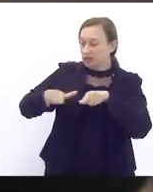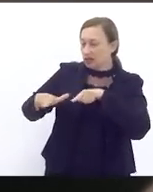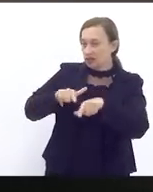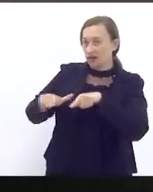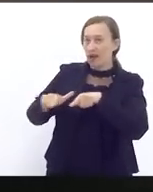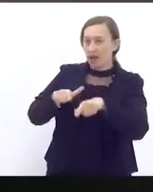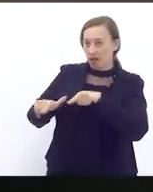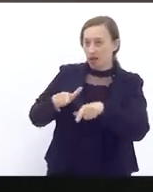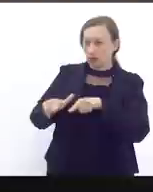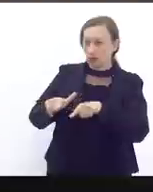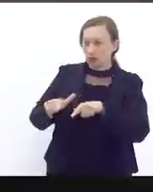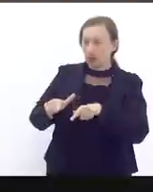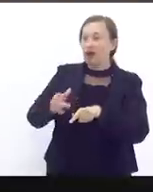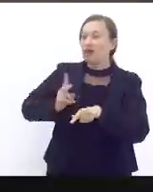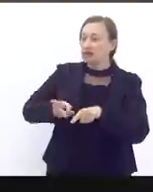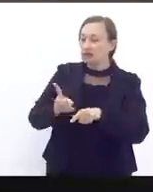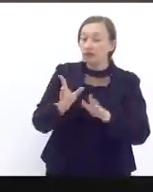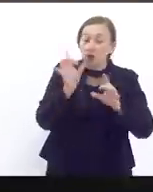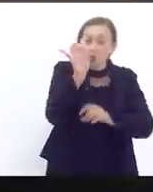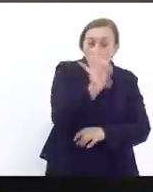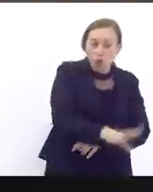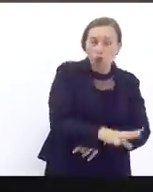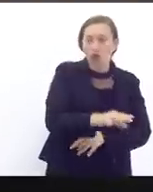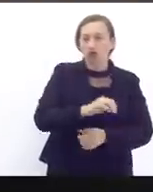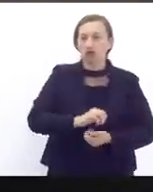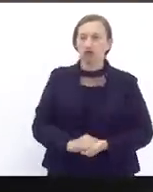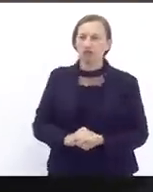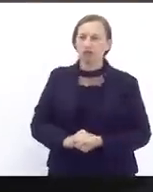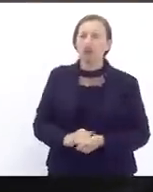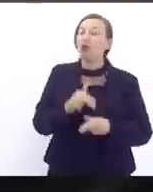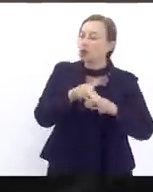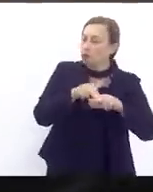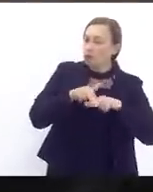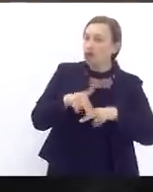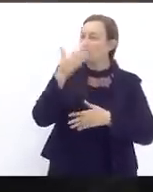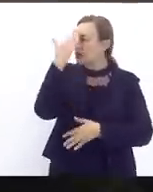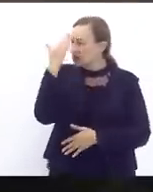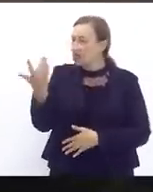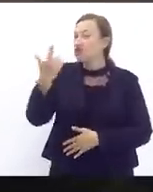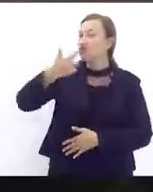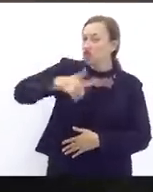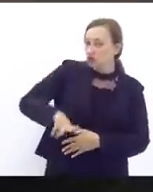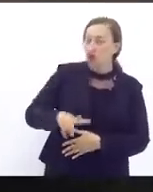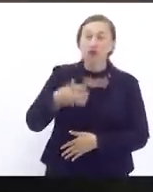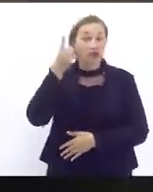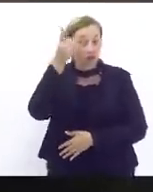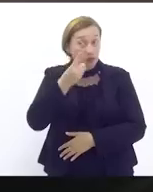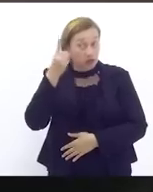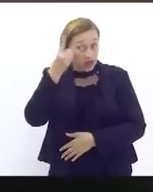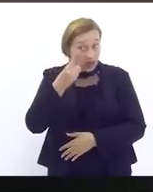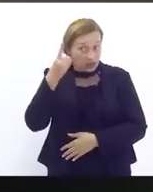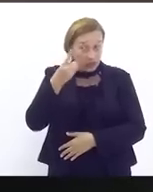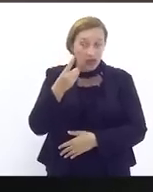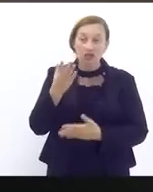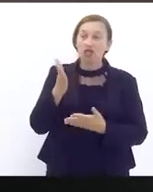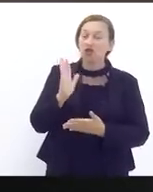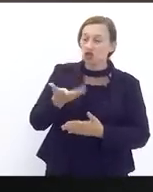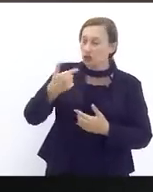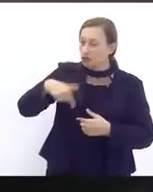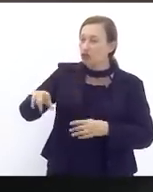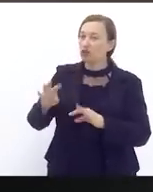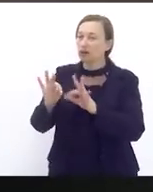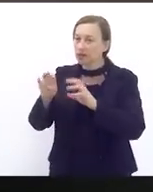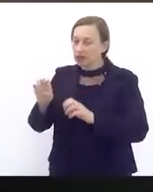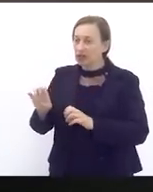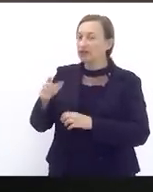tá sempre no final da fila entendeu Por isso que eu agradeço mais uma vez a deputada já fui no gabinete